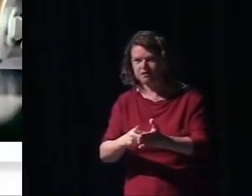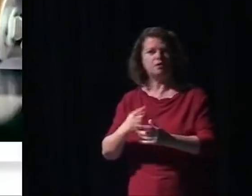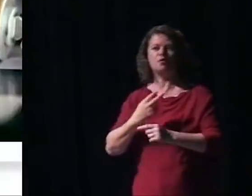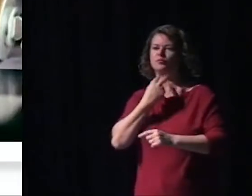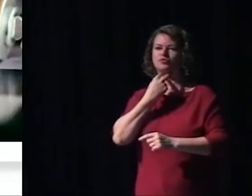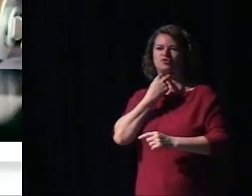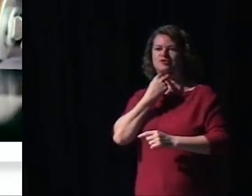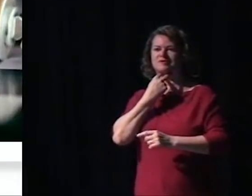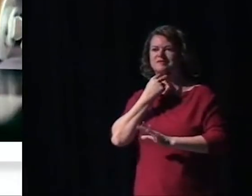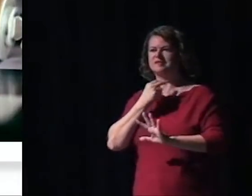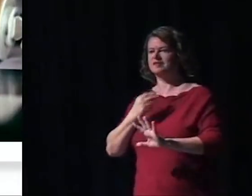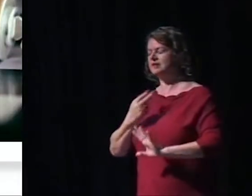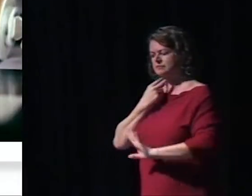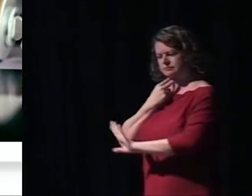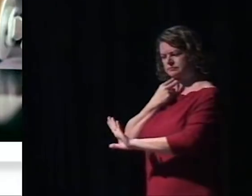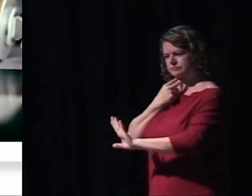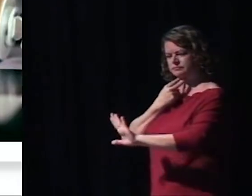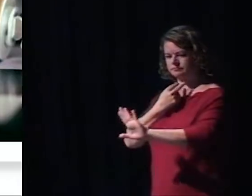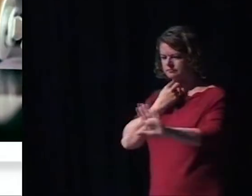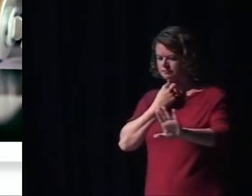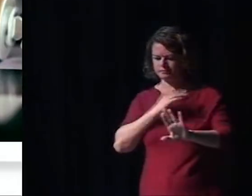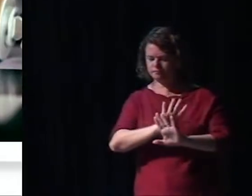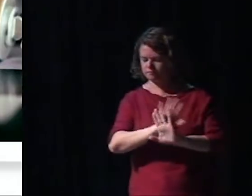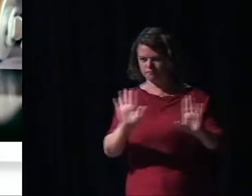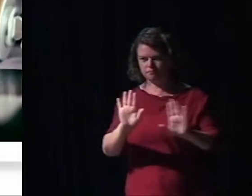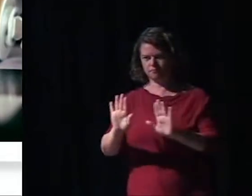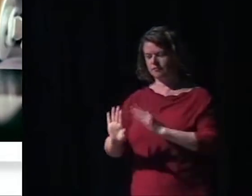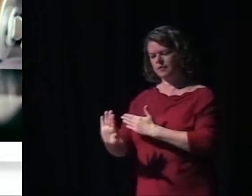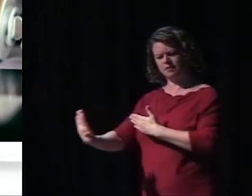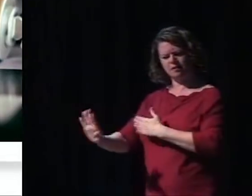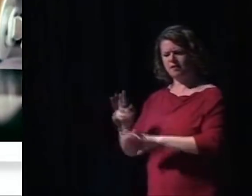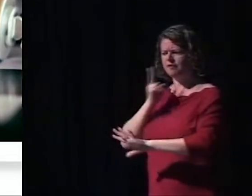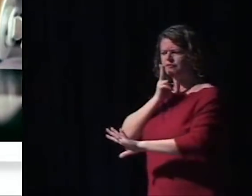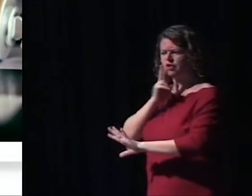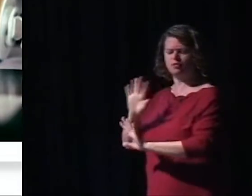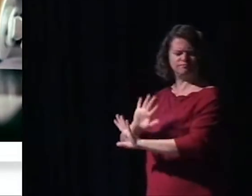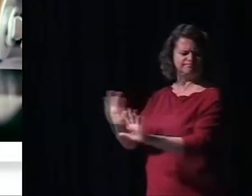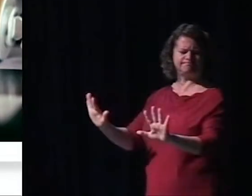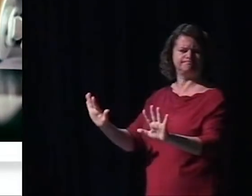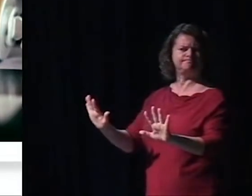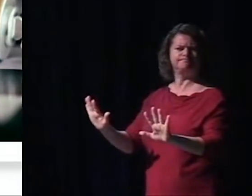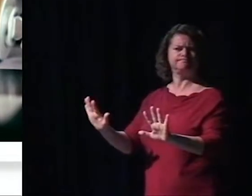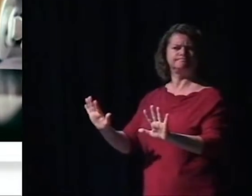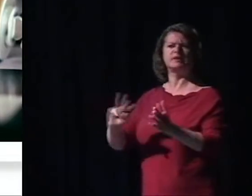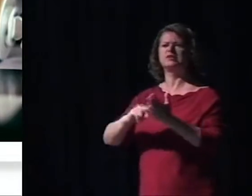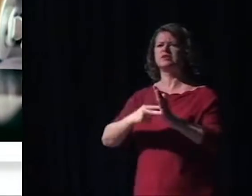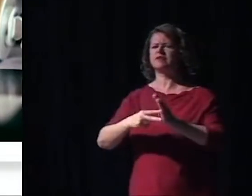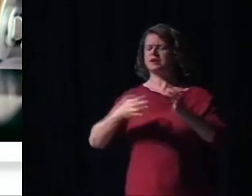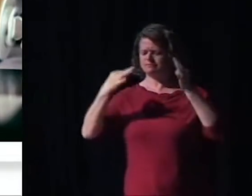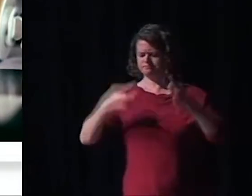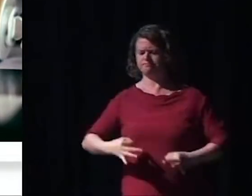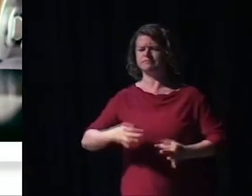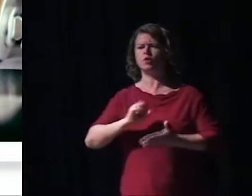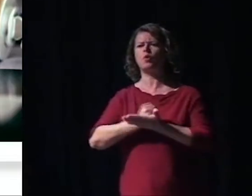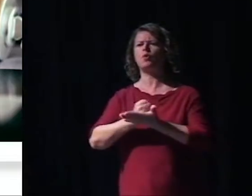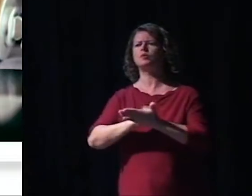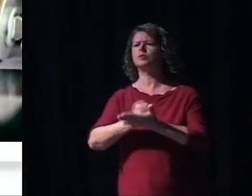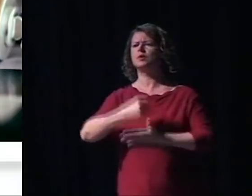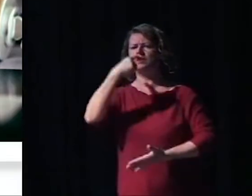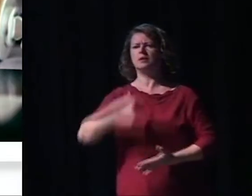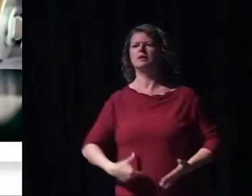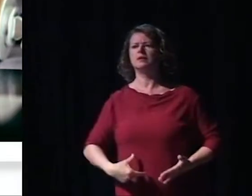era um protesto contra o uso, que pode levar a toda sorte de excessos ou a uma ilusão de alegria